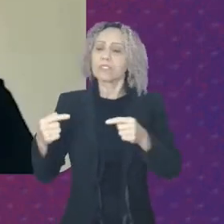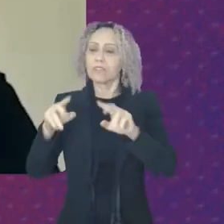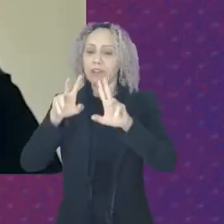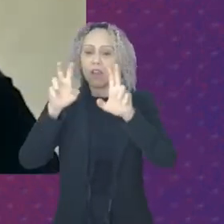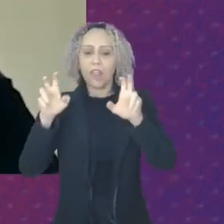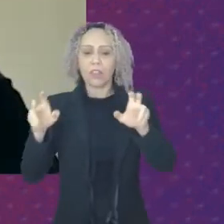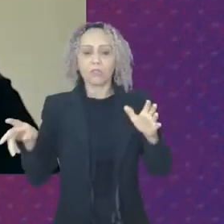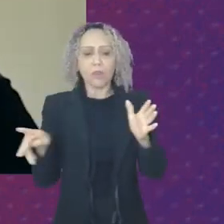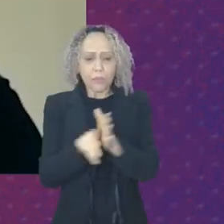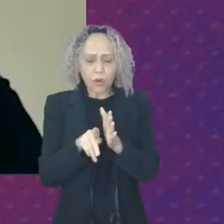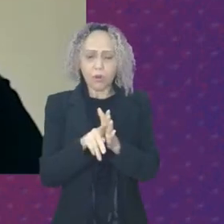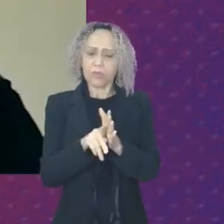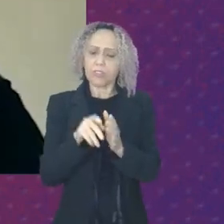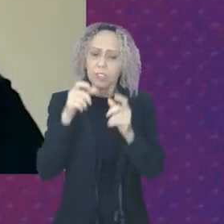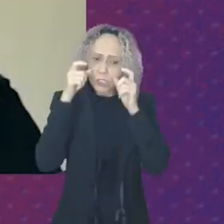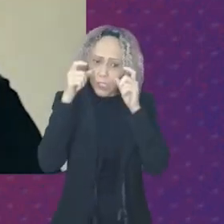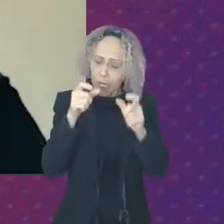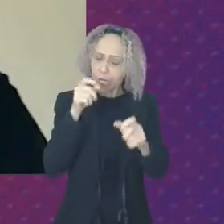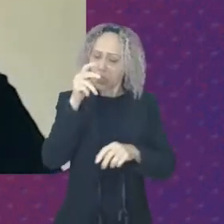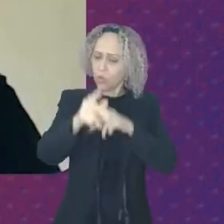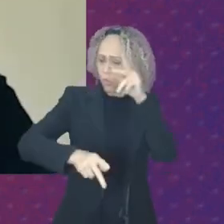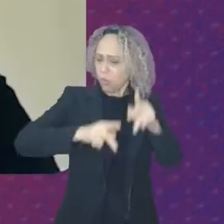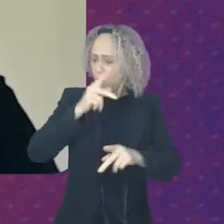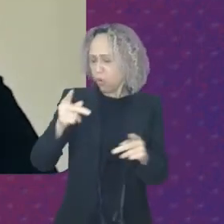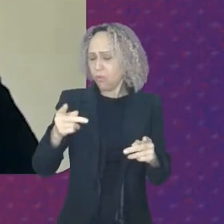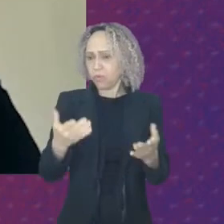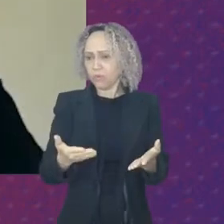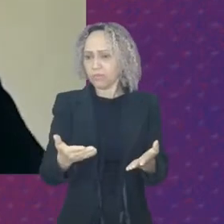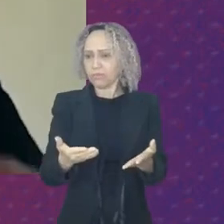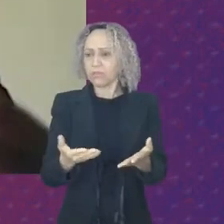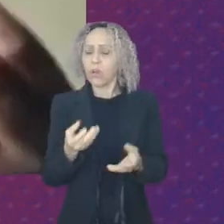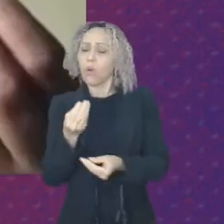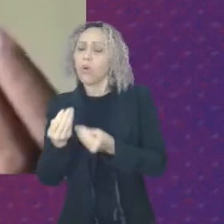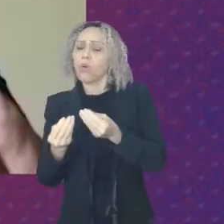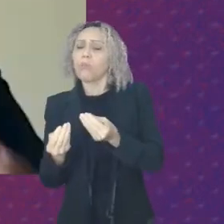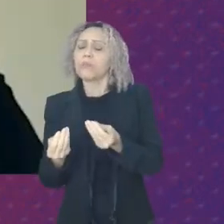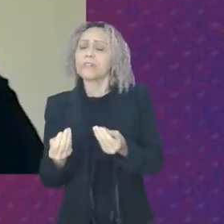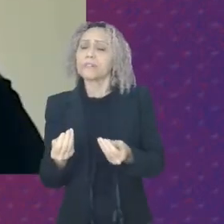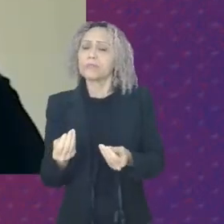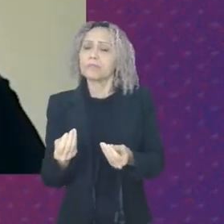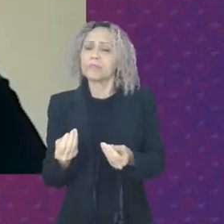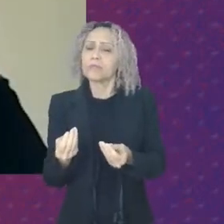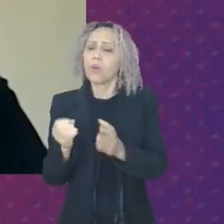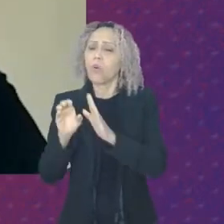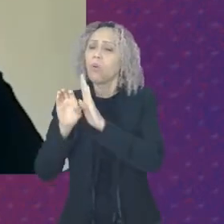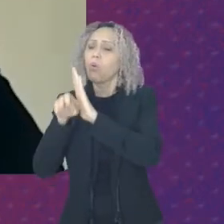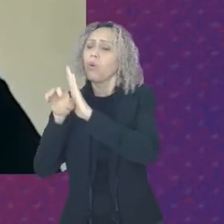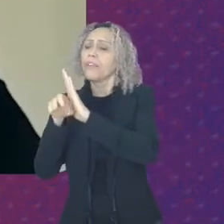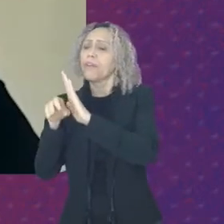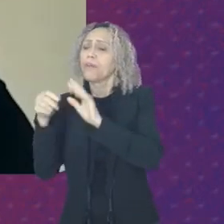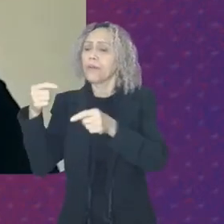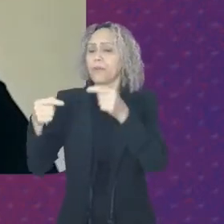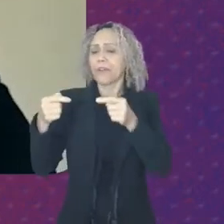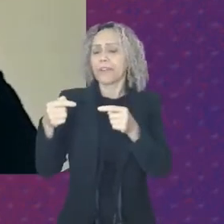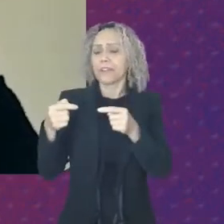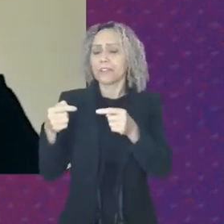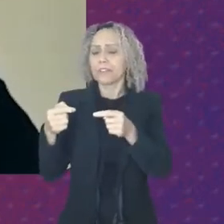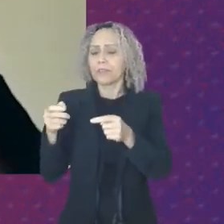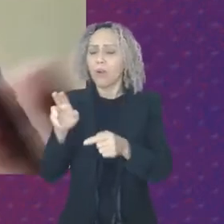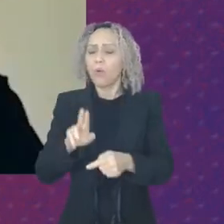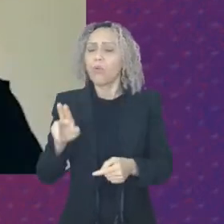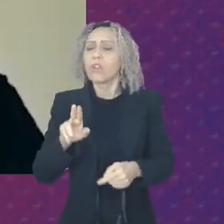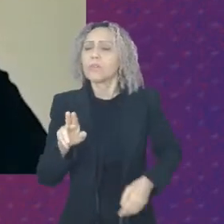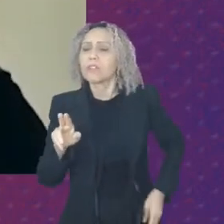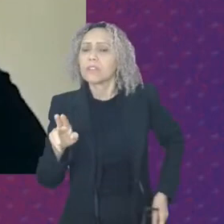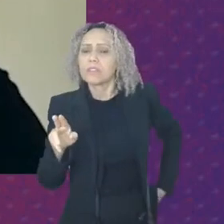gente transforma esses assuntos em conteúdos para suas redes, e principalmente conteúdos políticos que você pode usar